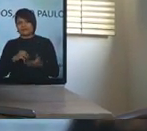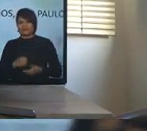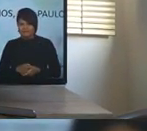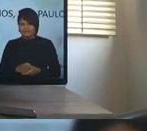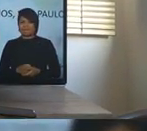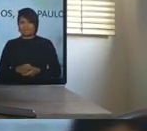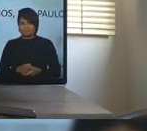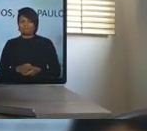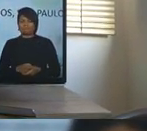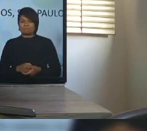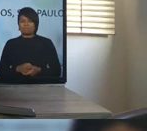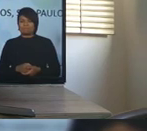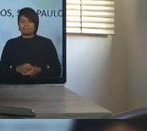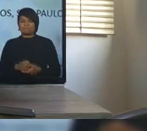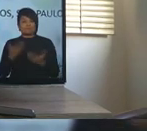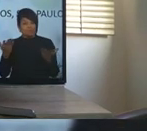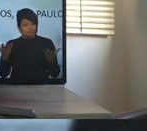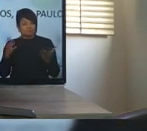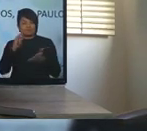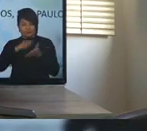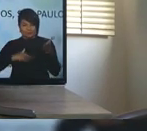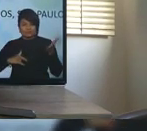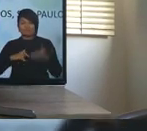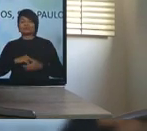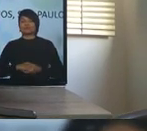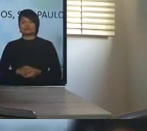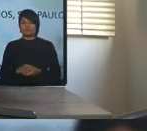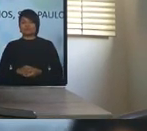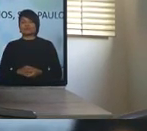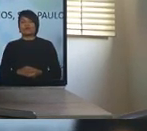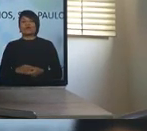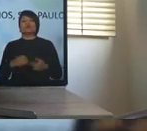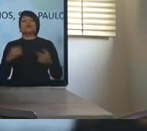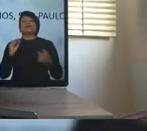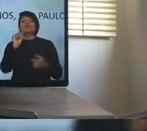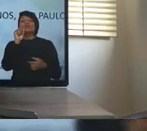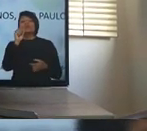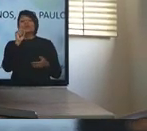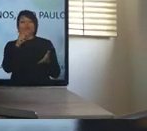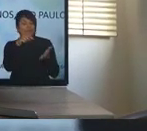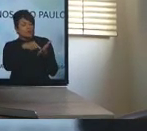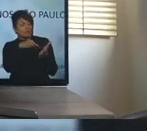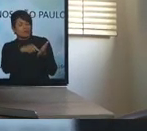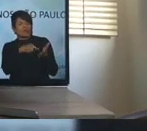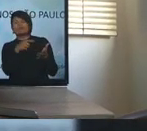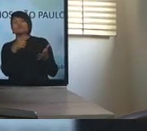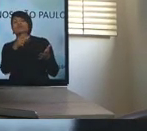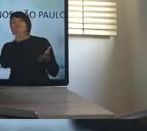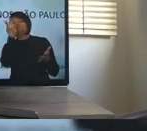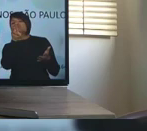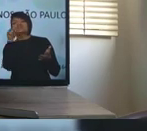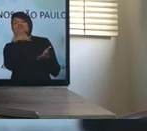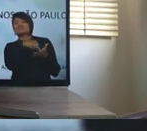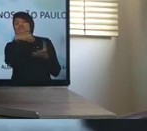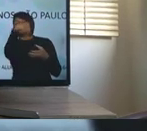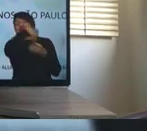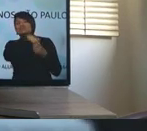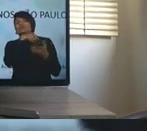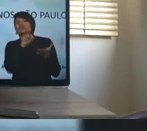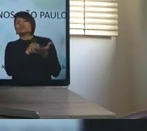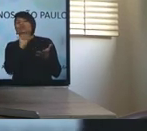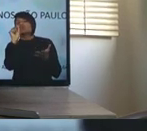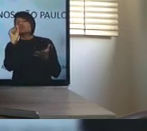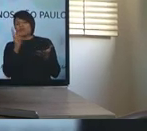do nosso texto, da nossa carta? Né? Do que ela está falando, gente? O que ela está